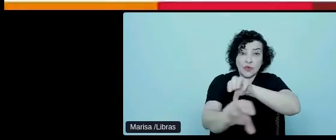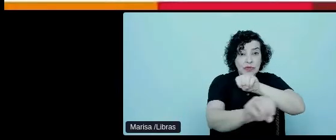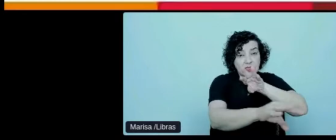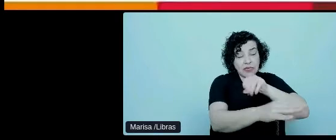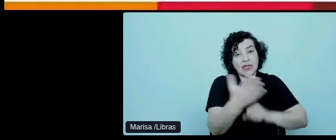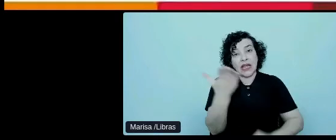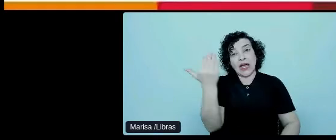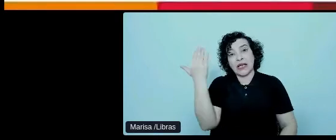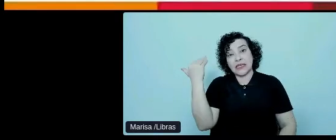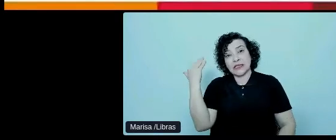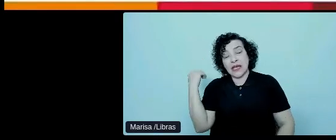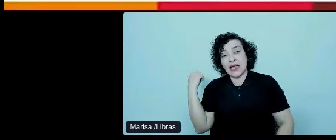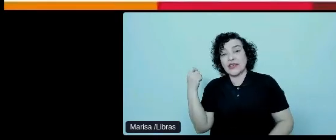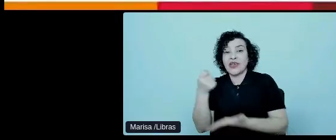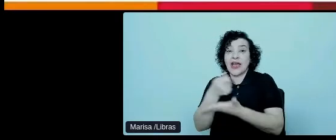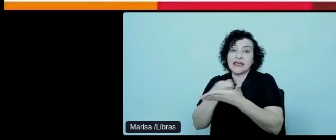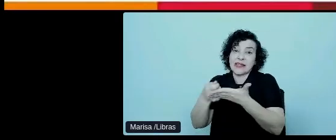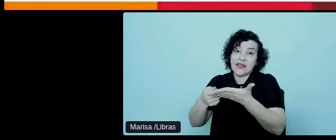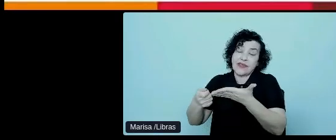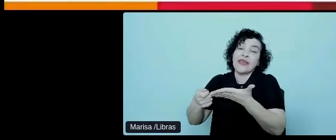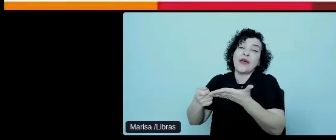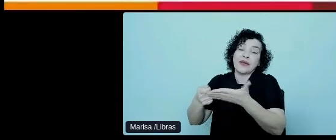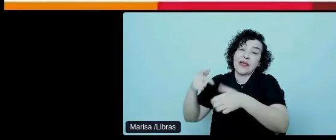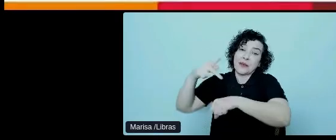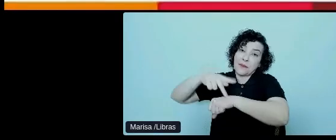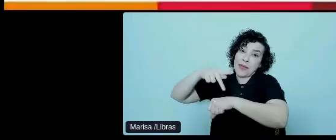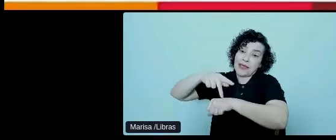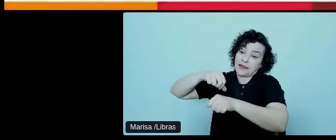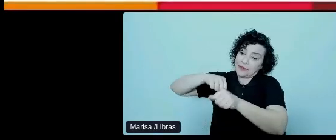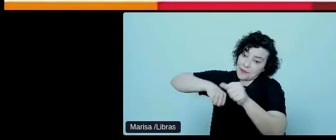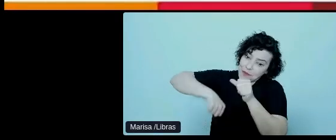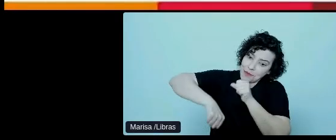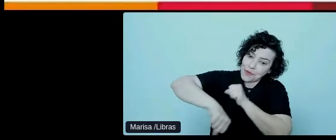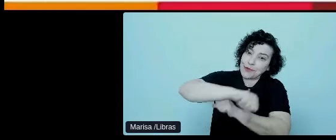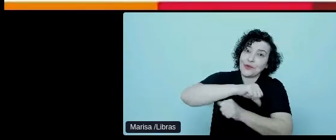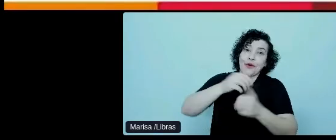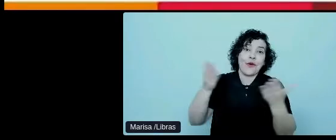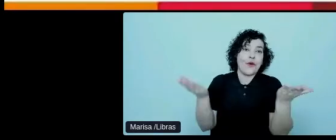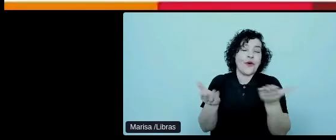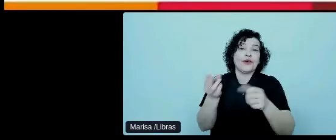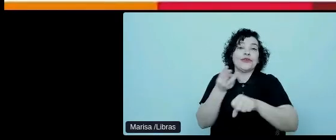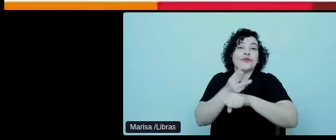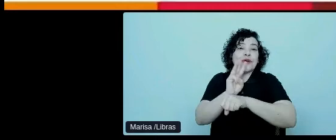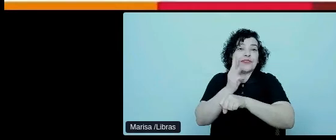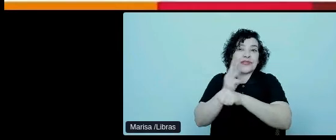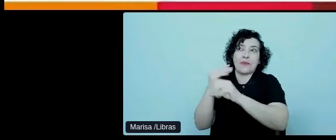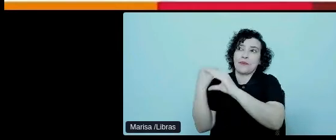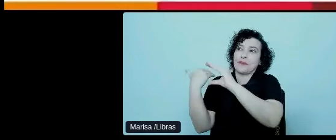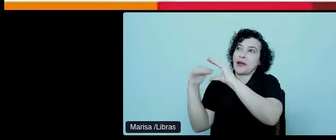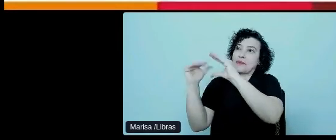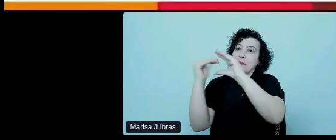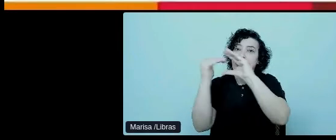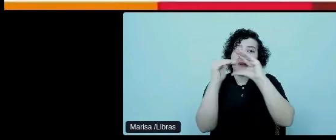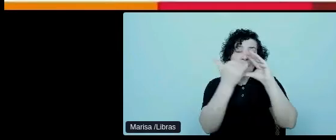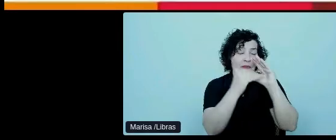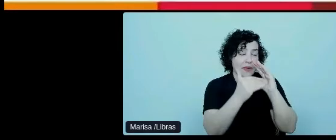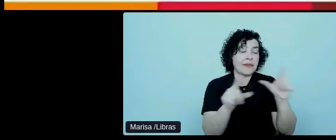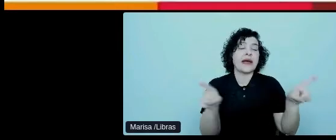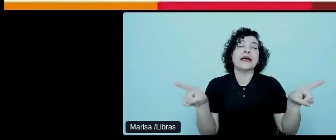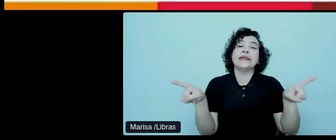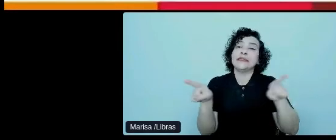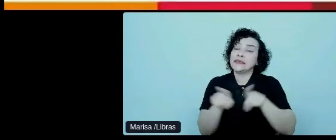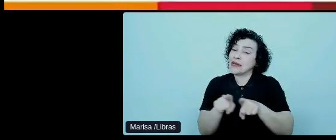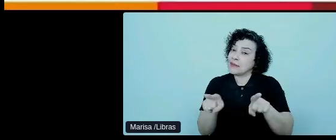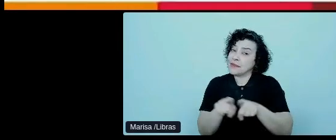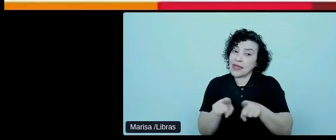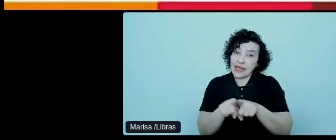em pedra, agora a gente manda WhatsApp, né? E assim por diante. Então, a mesma coisa,